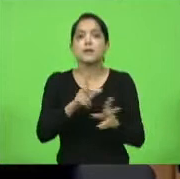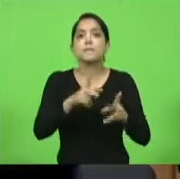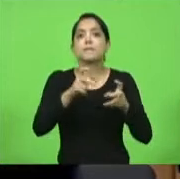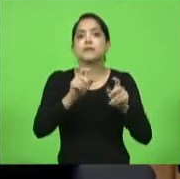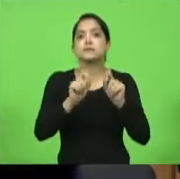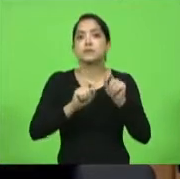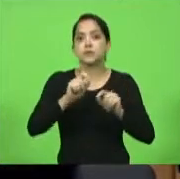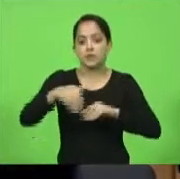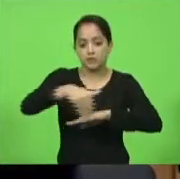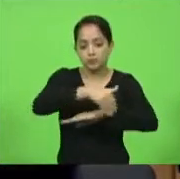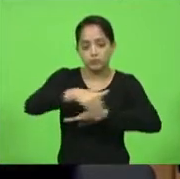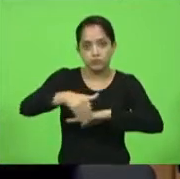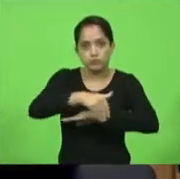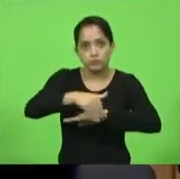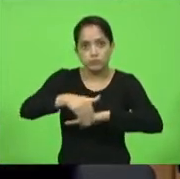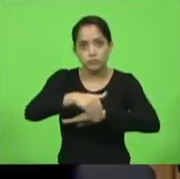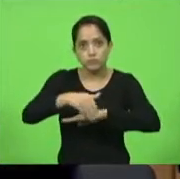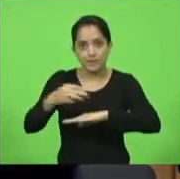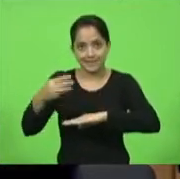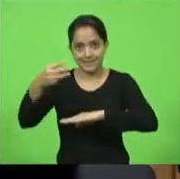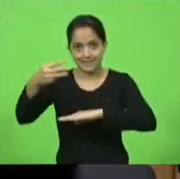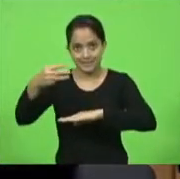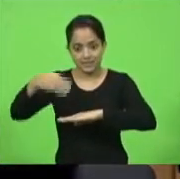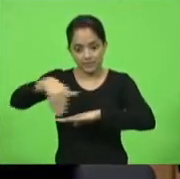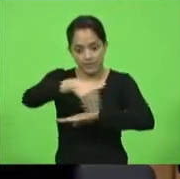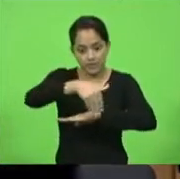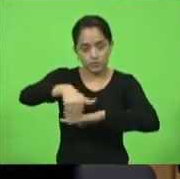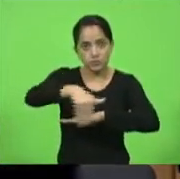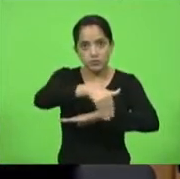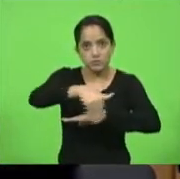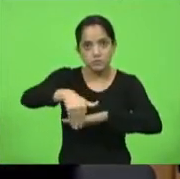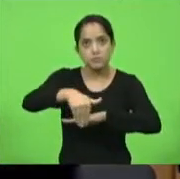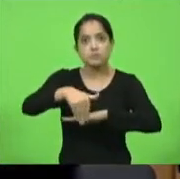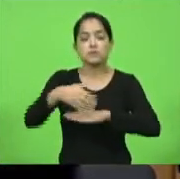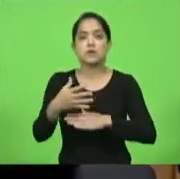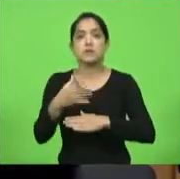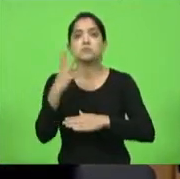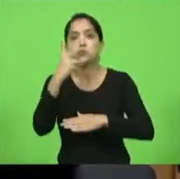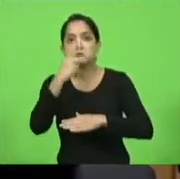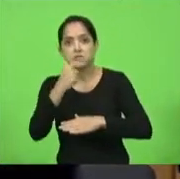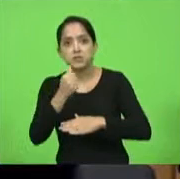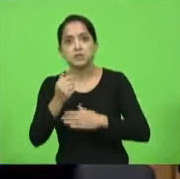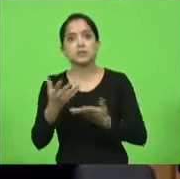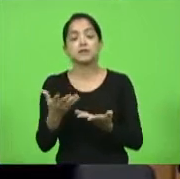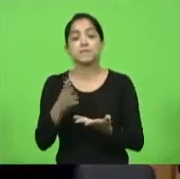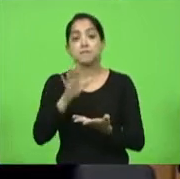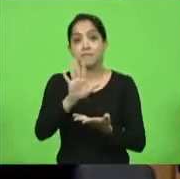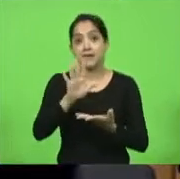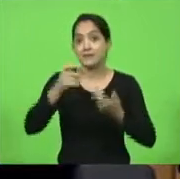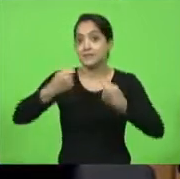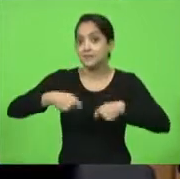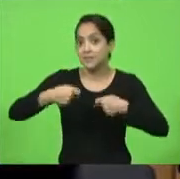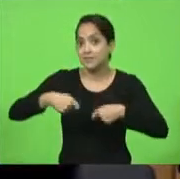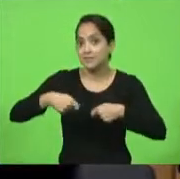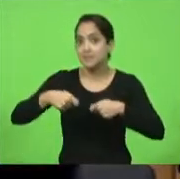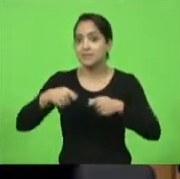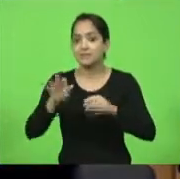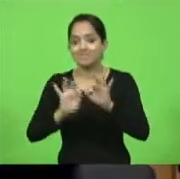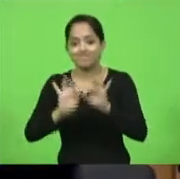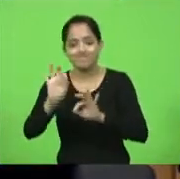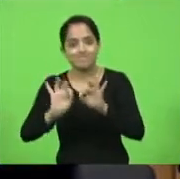terceira faixa da BR-282. Ficou uma faixa bonita, moderna, mas que precisa de ajustes